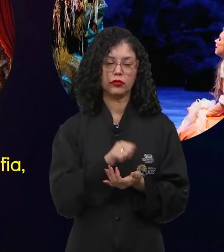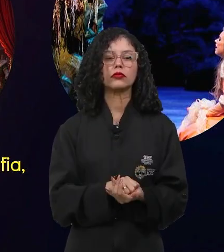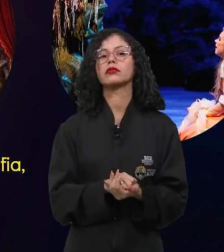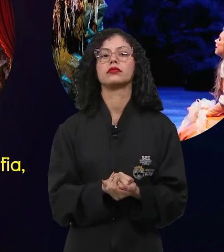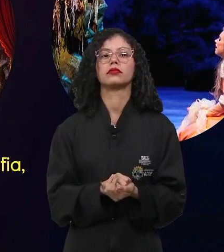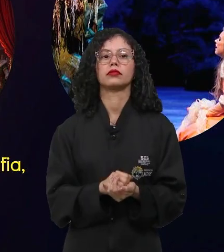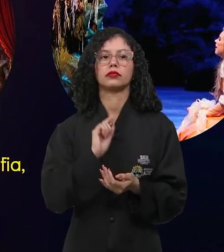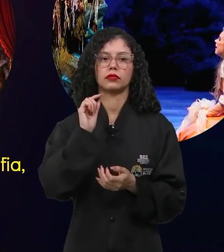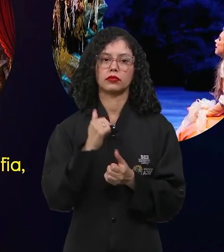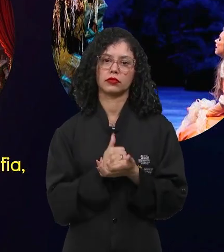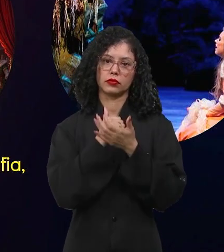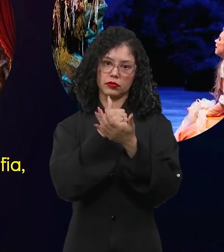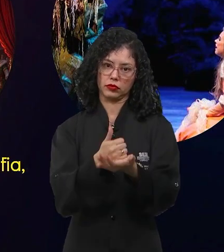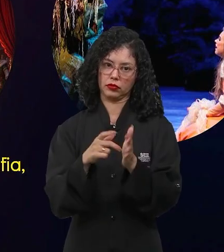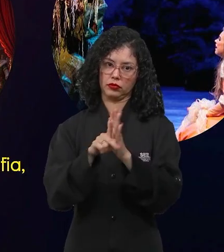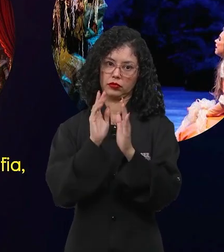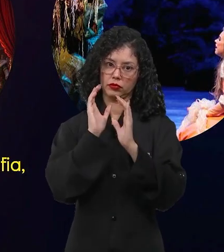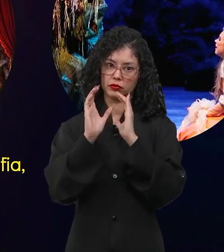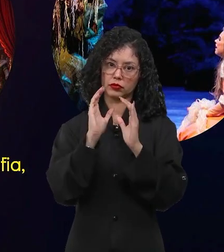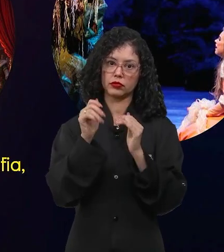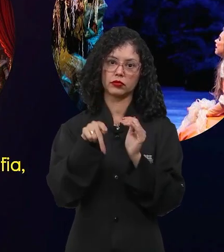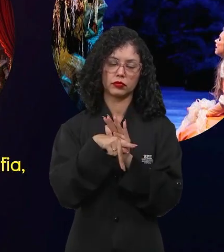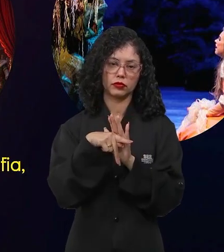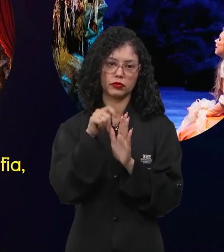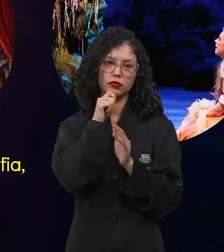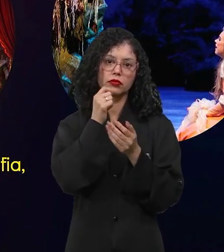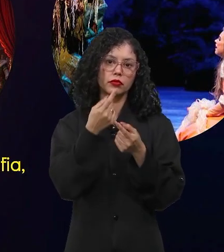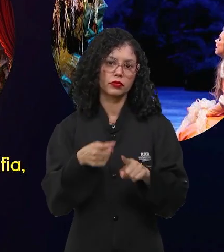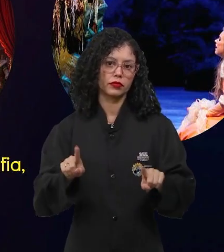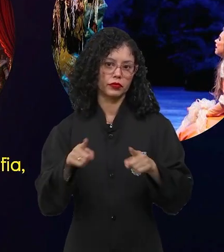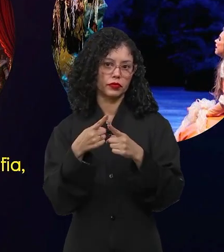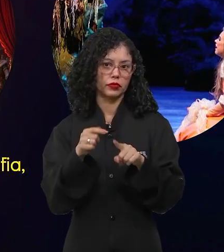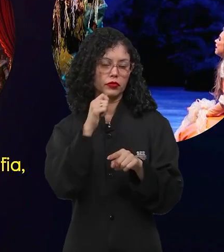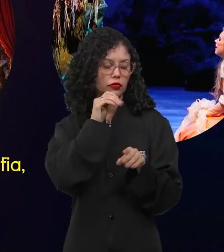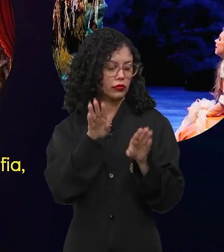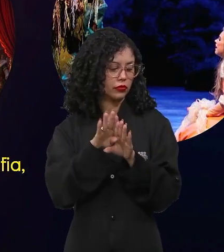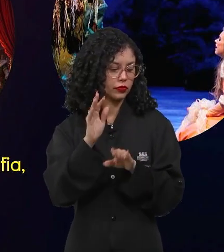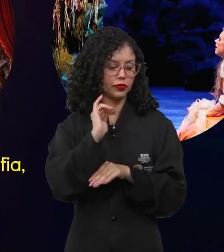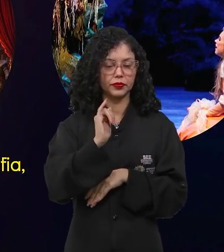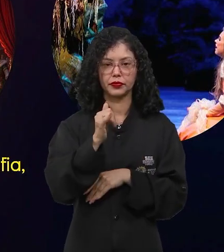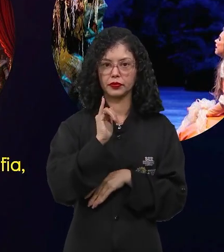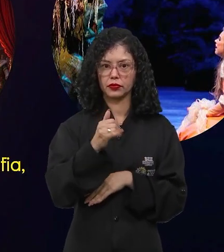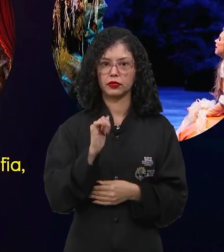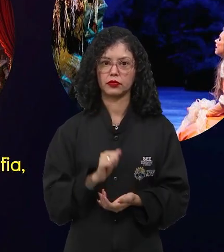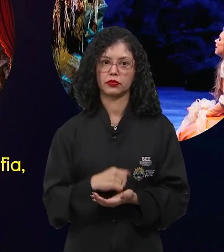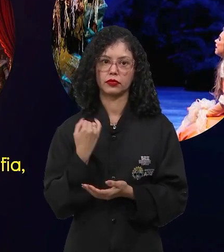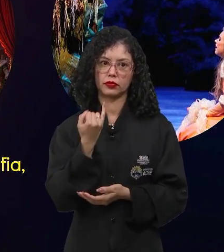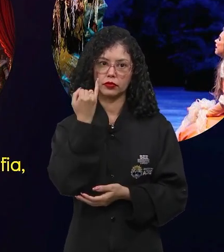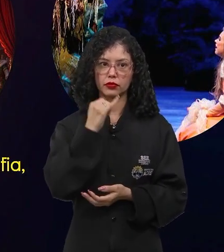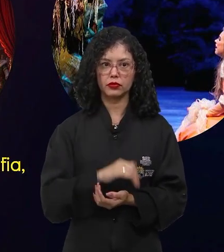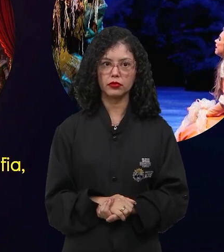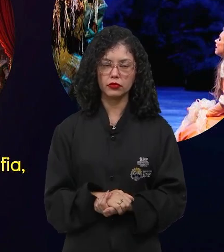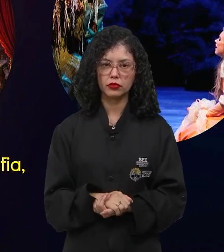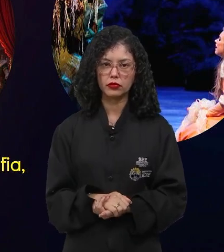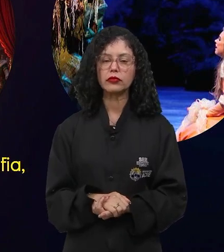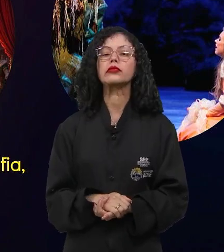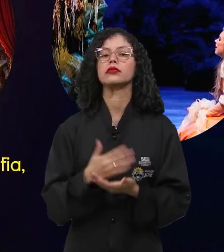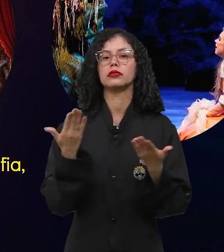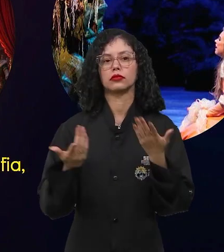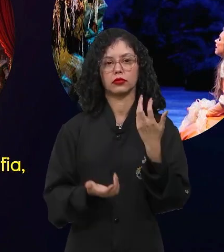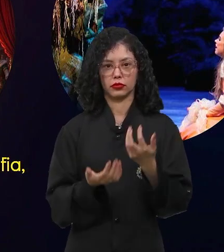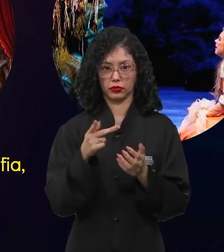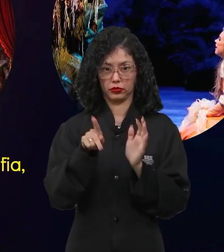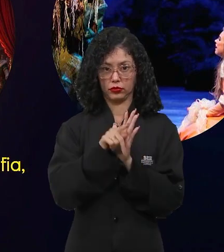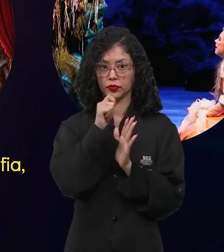e apoia os cantores com a orquestra, né, sendo um elemento narrativo importante. Então, os